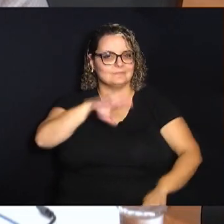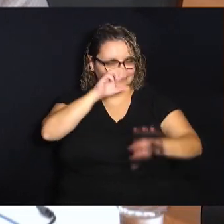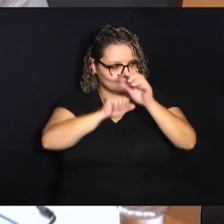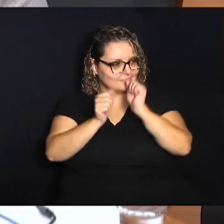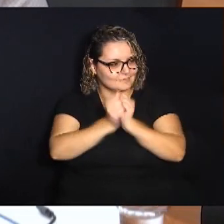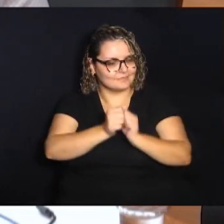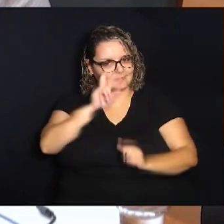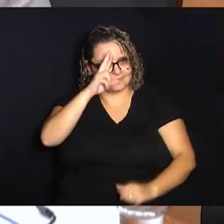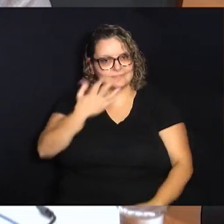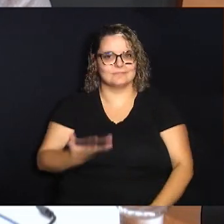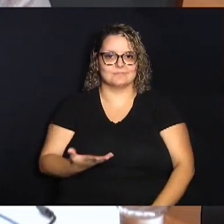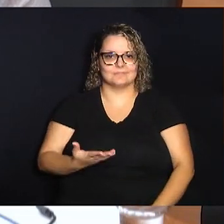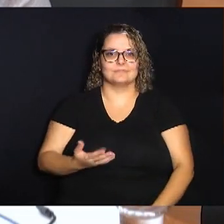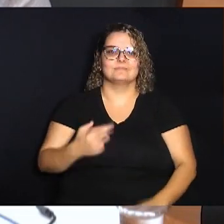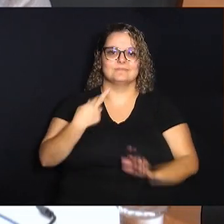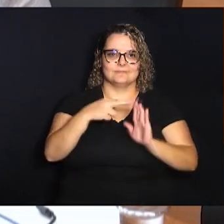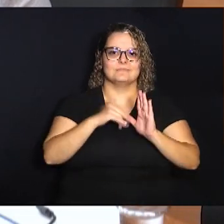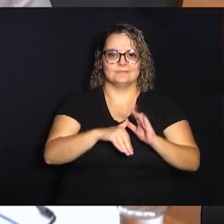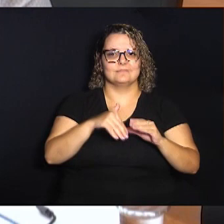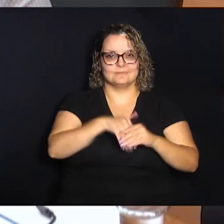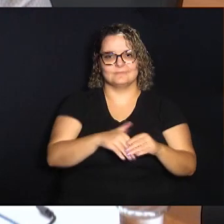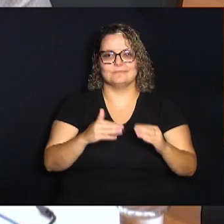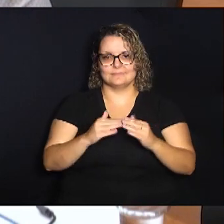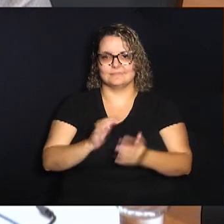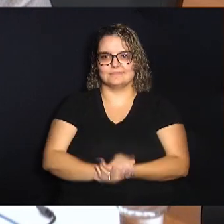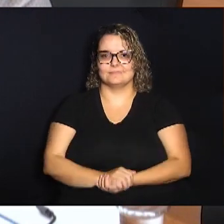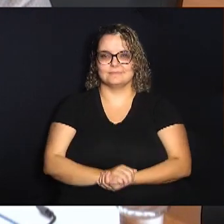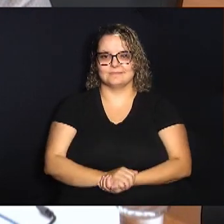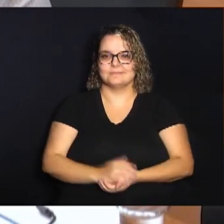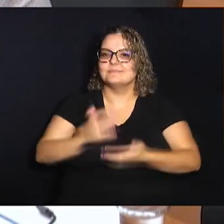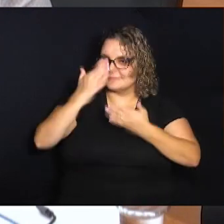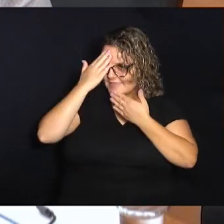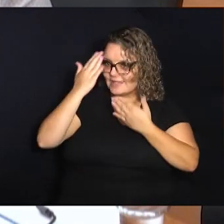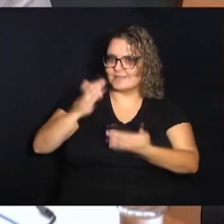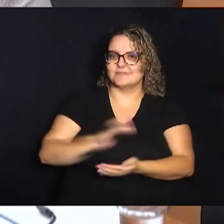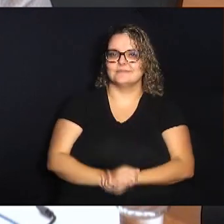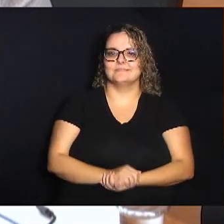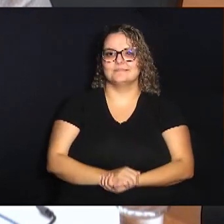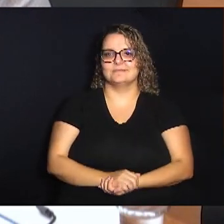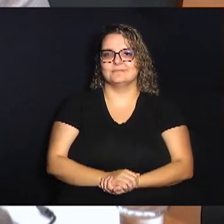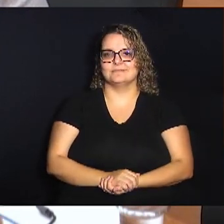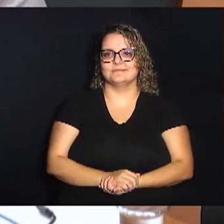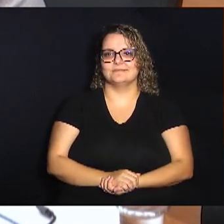senhor. Eu sigo o relator, voto favorável. Obrigado.